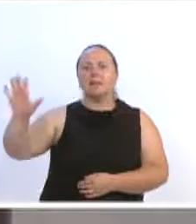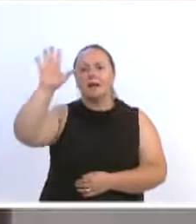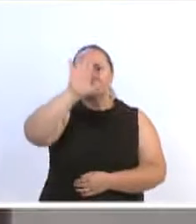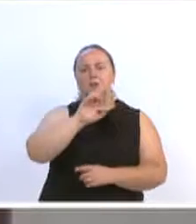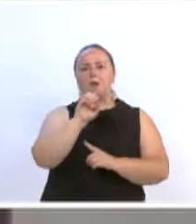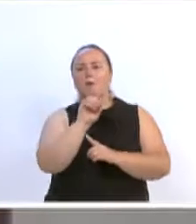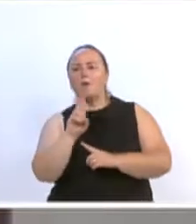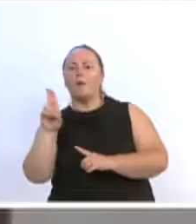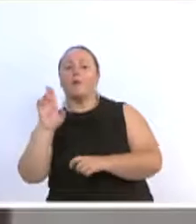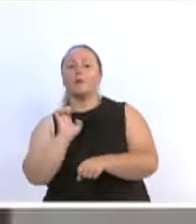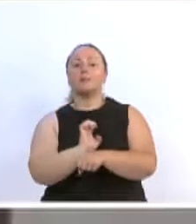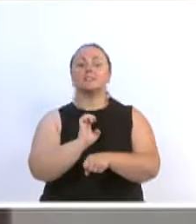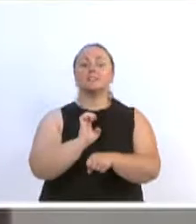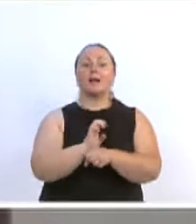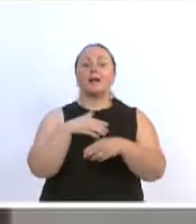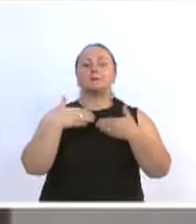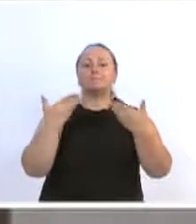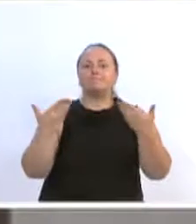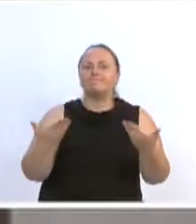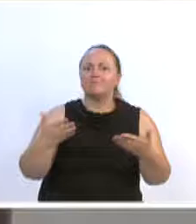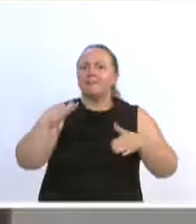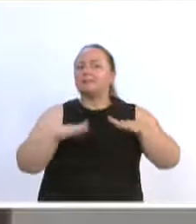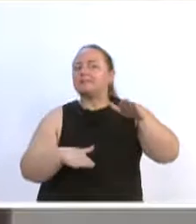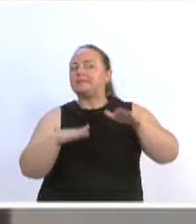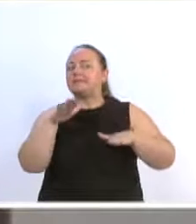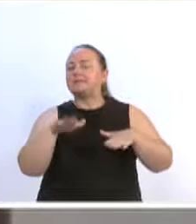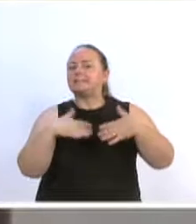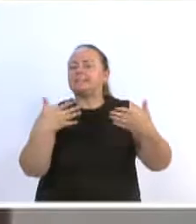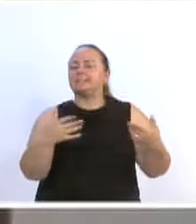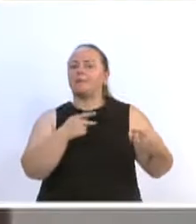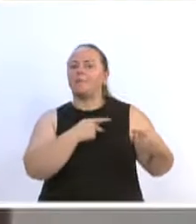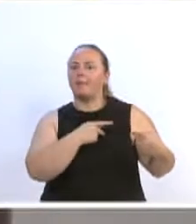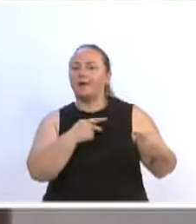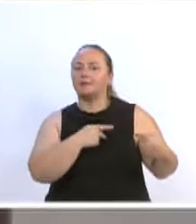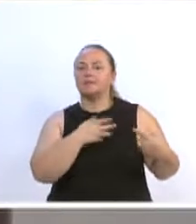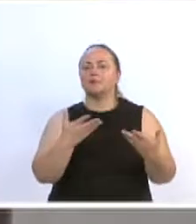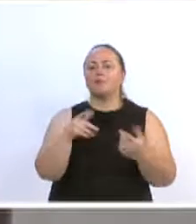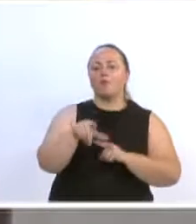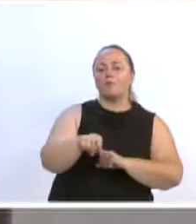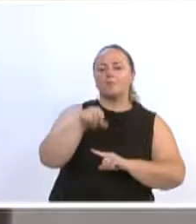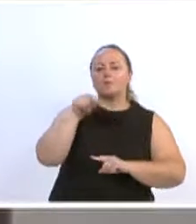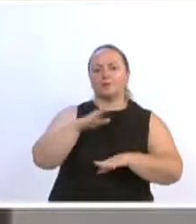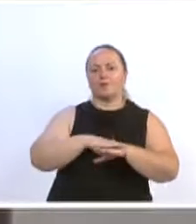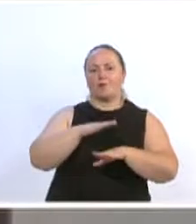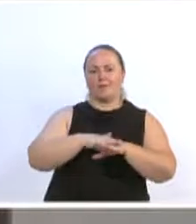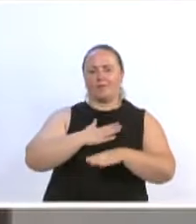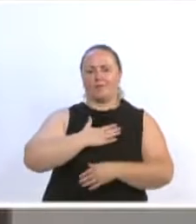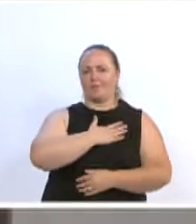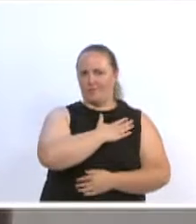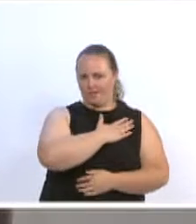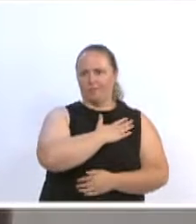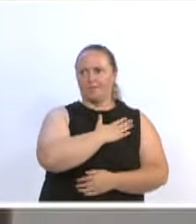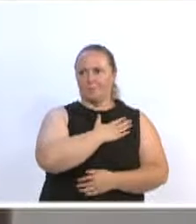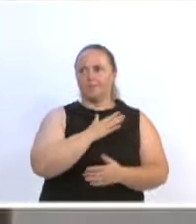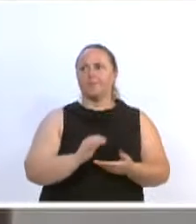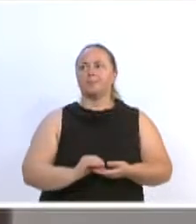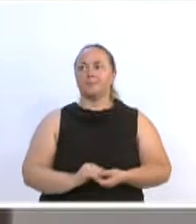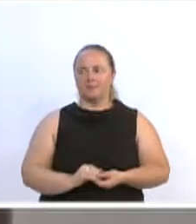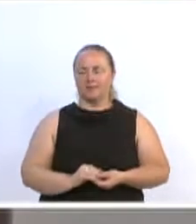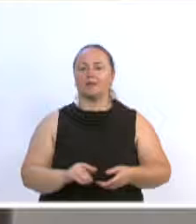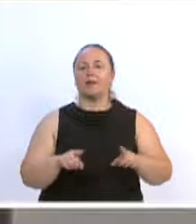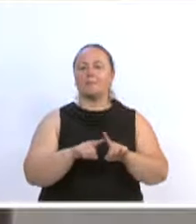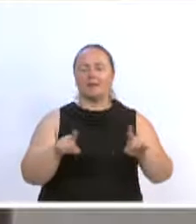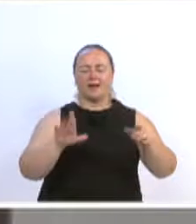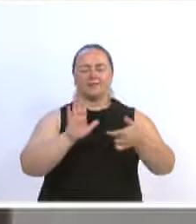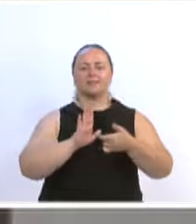estadual isso vai depender do partido e do segmento do prefeito atual napoleão bernardes mas é aquela que me mostrar uma